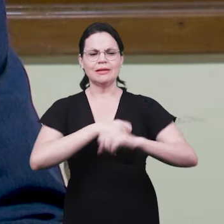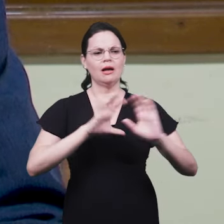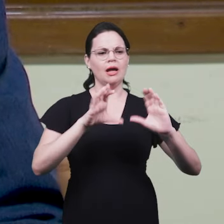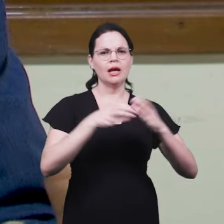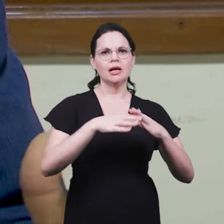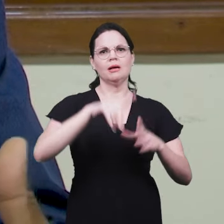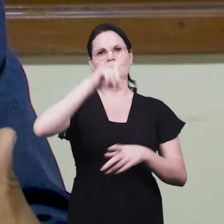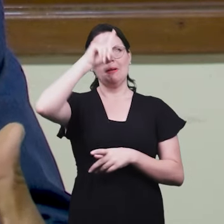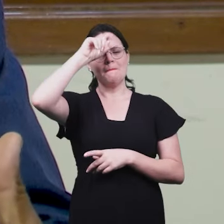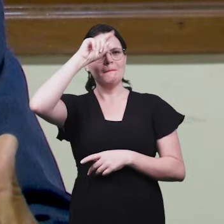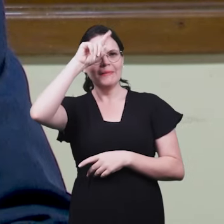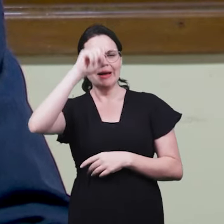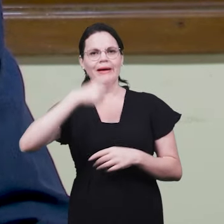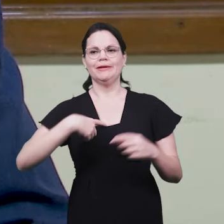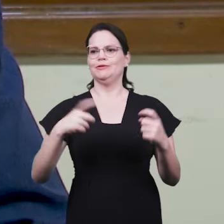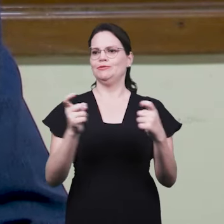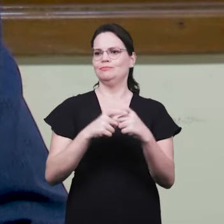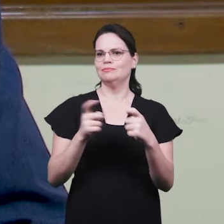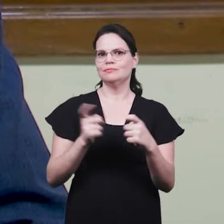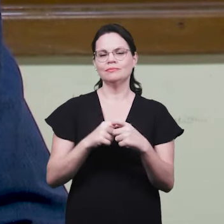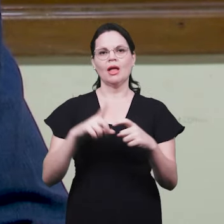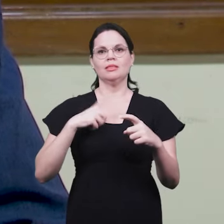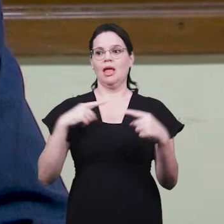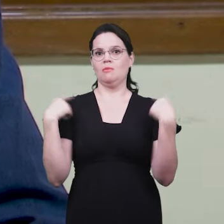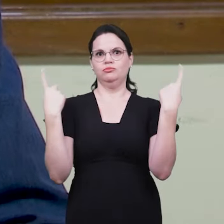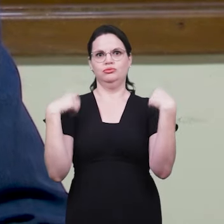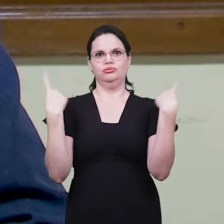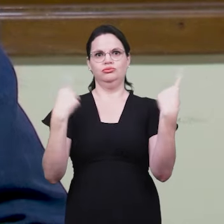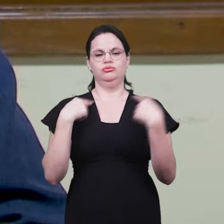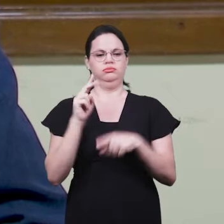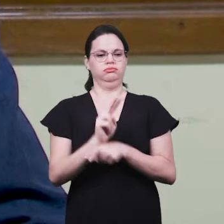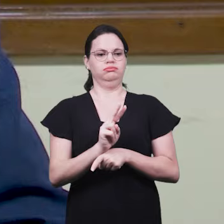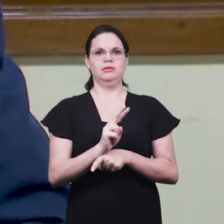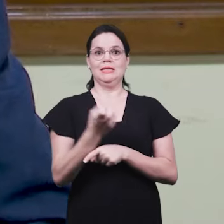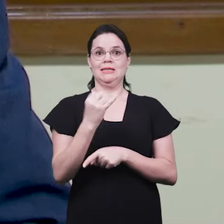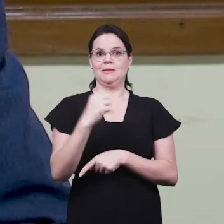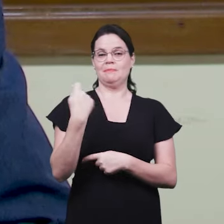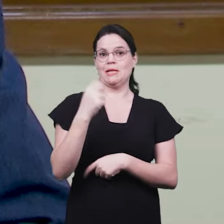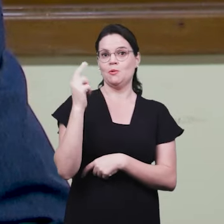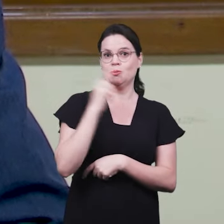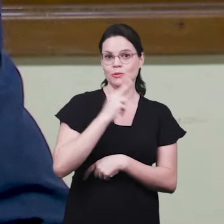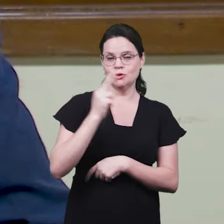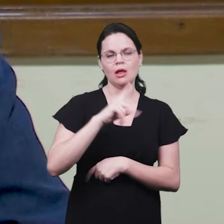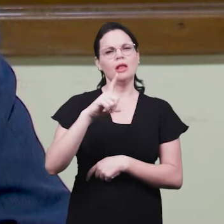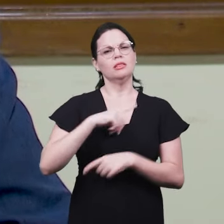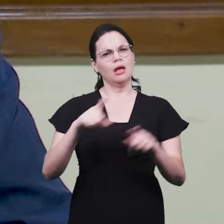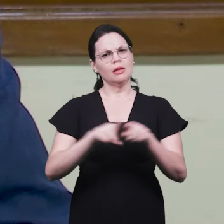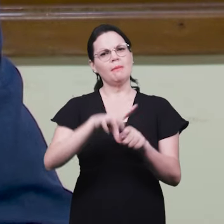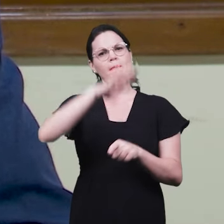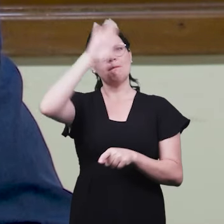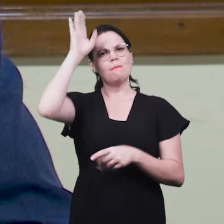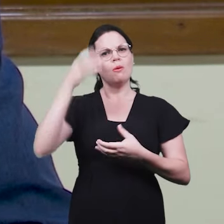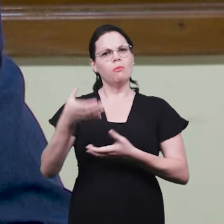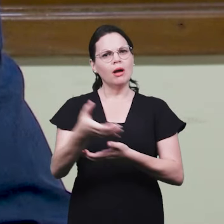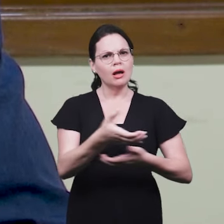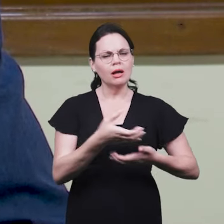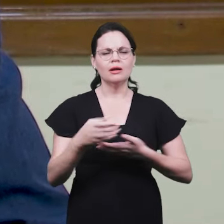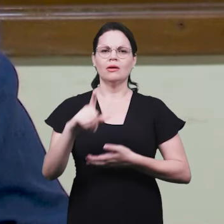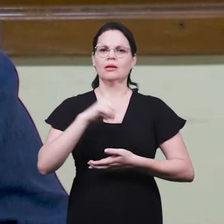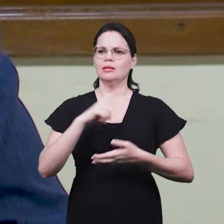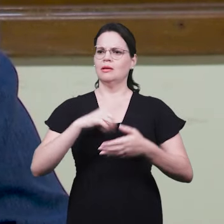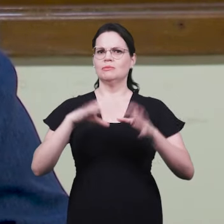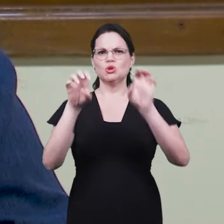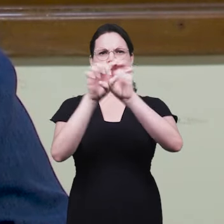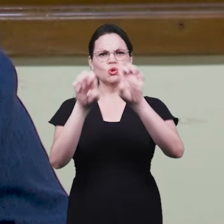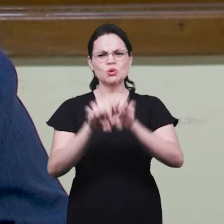que tem ambulância, que tem que ficar de plantão ali, o tempo todo ali, né? Então nós temos bombeiros, nós temos uma estrutura de apoio